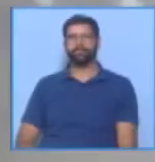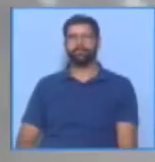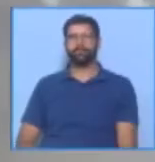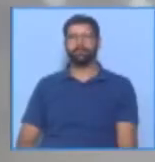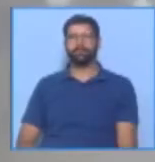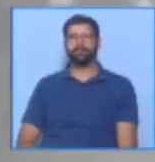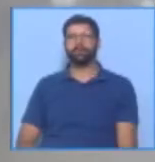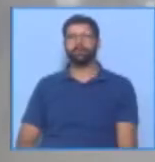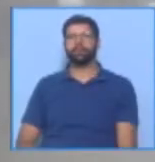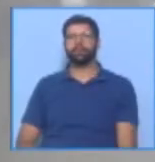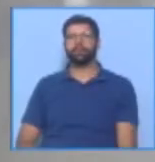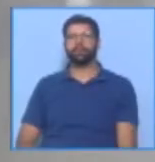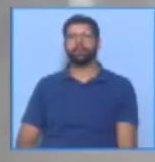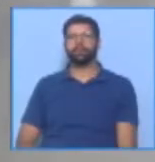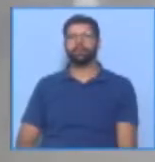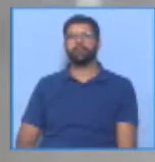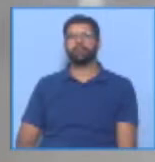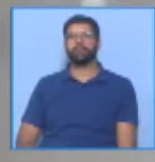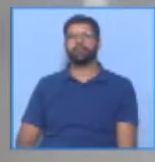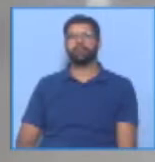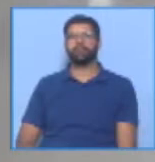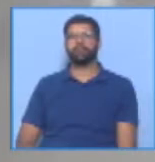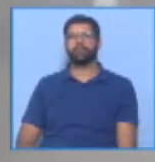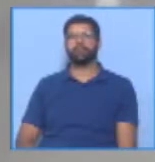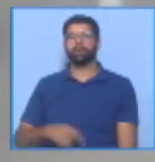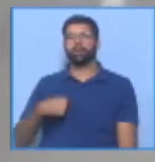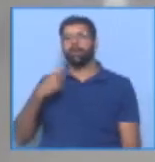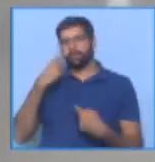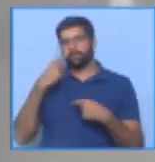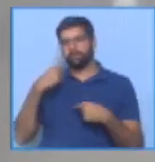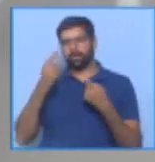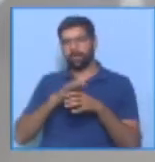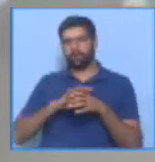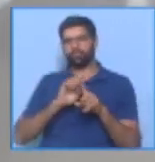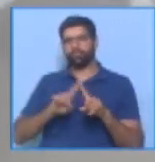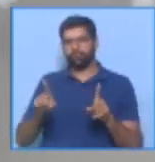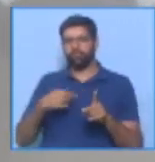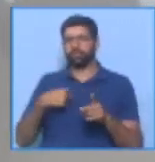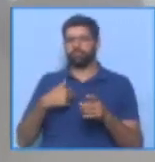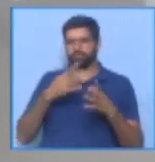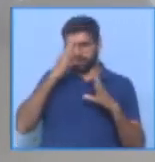começam a invadir determinados setores, nomeadamente o âmbito